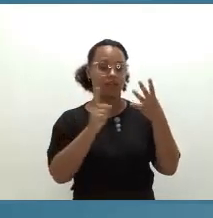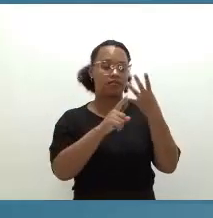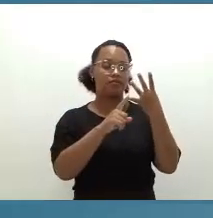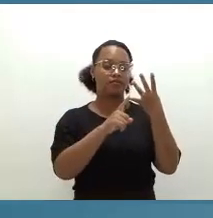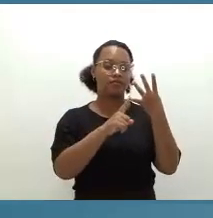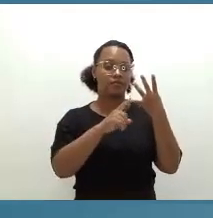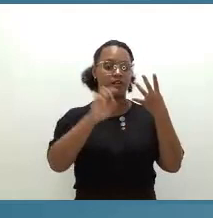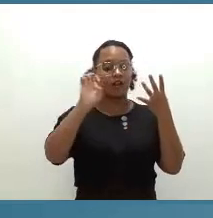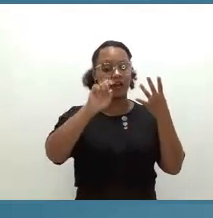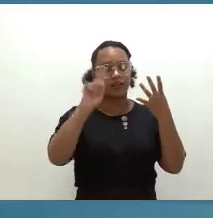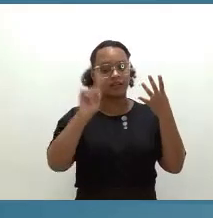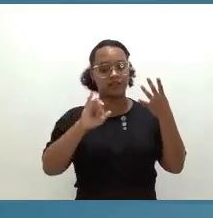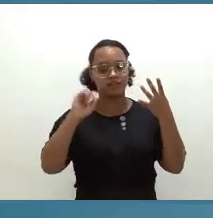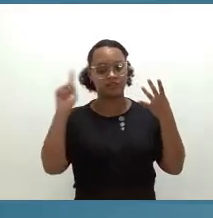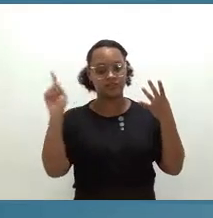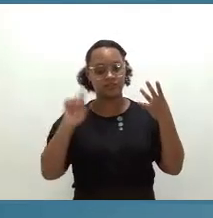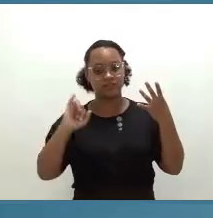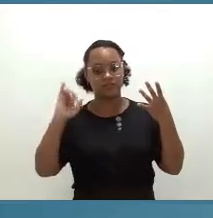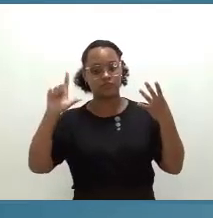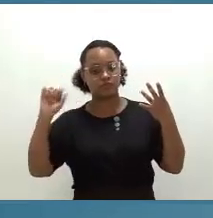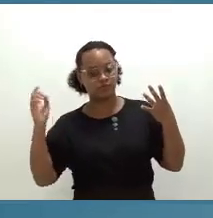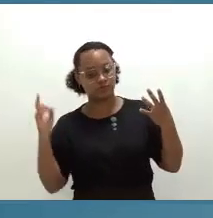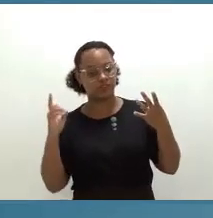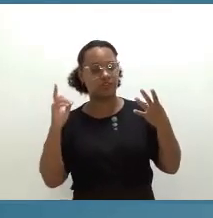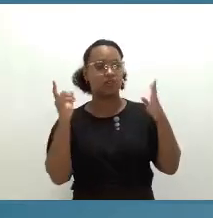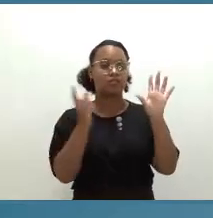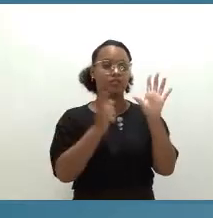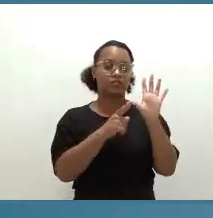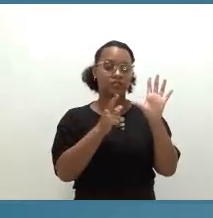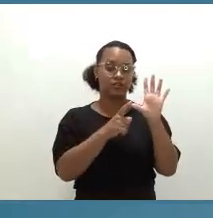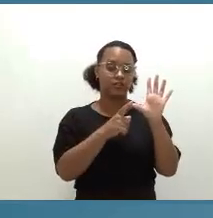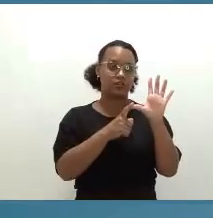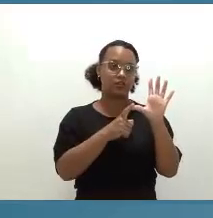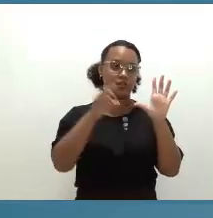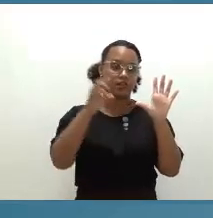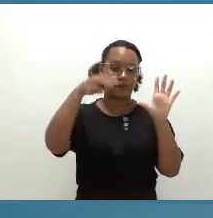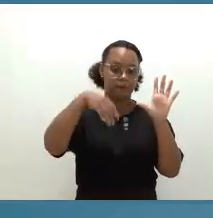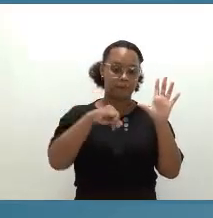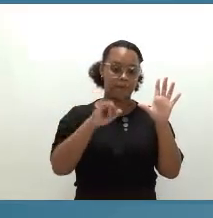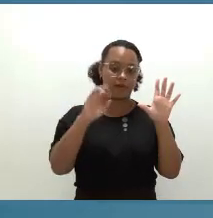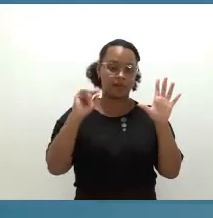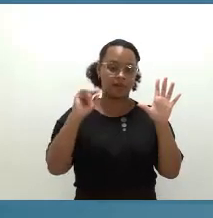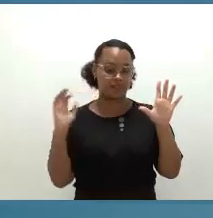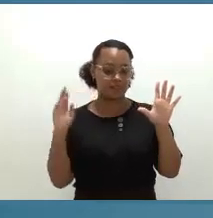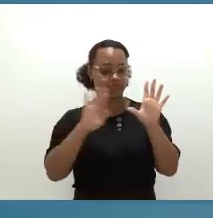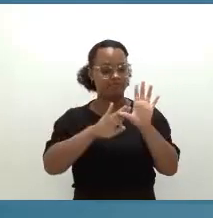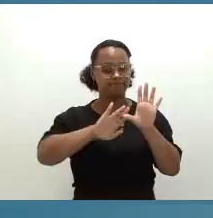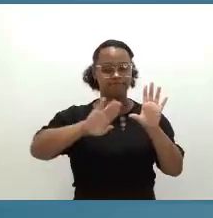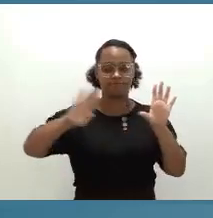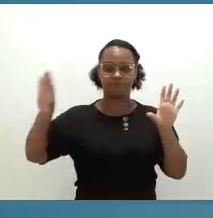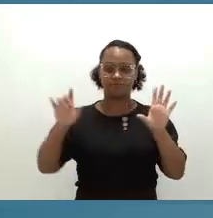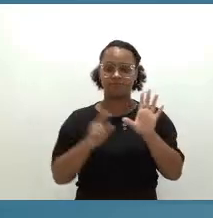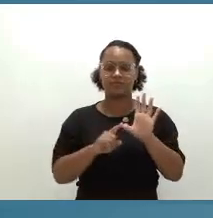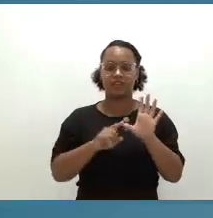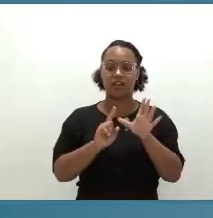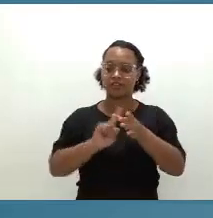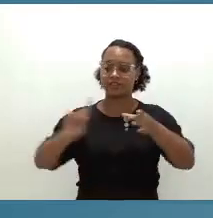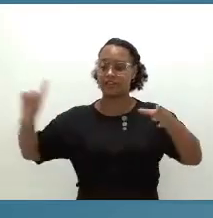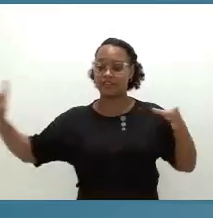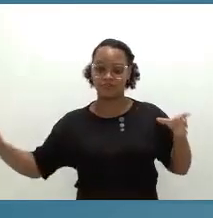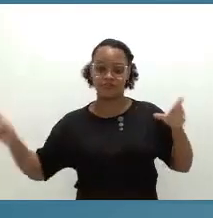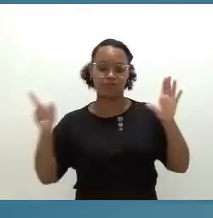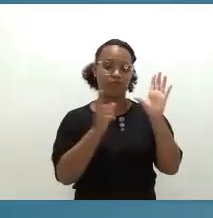desembargadora Exilda, e aí entraria o desembargador Maíra, que já abdicou ao trono, e temos